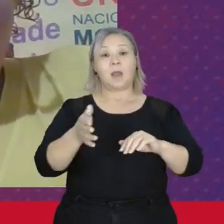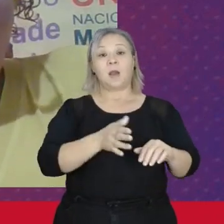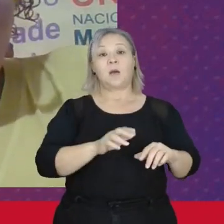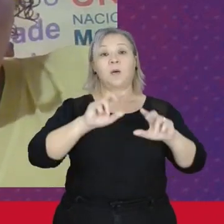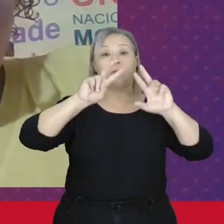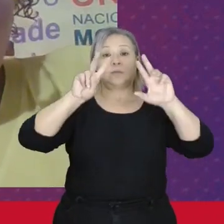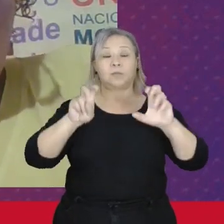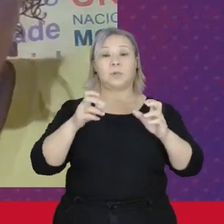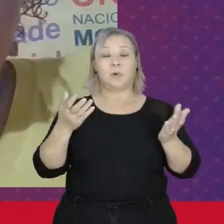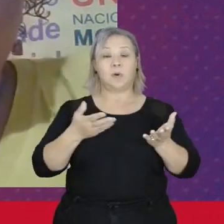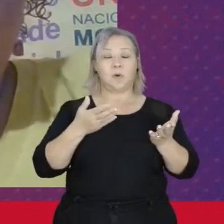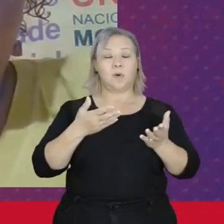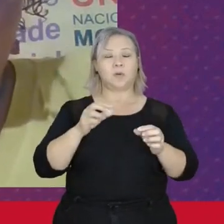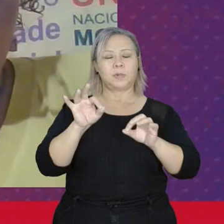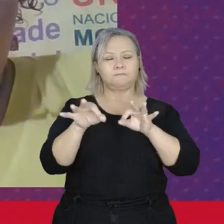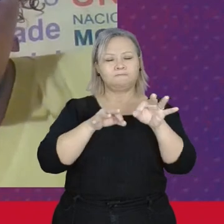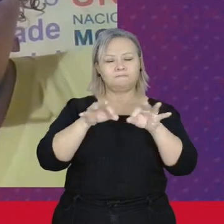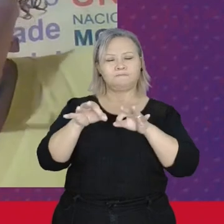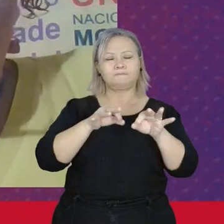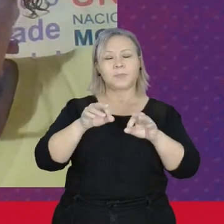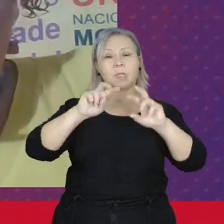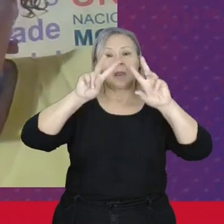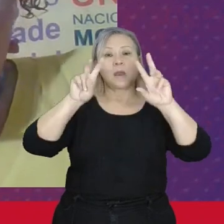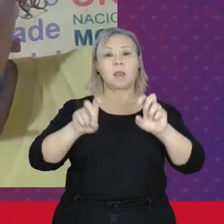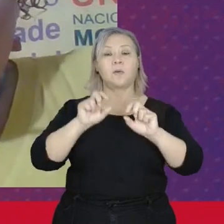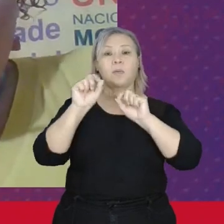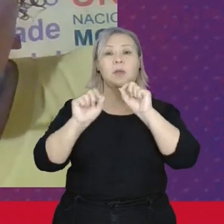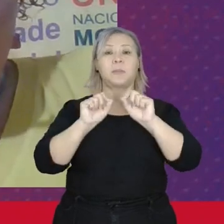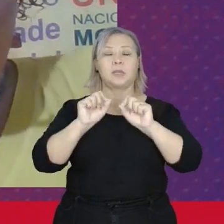gente estar trabalhando, é um tema